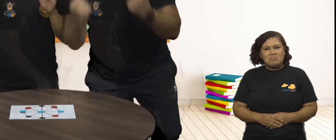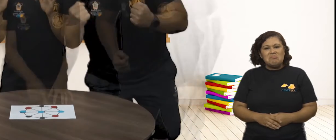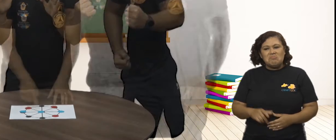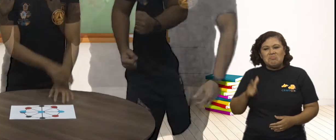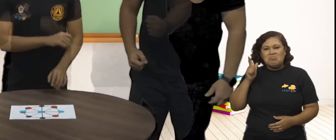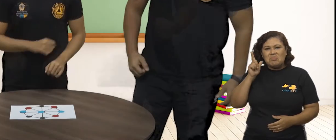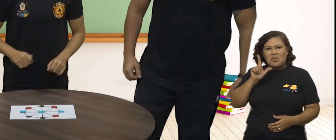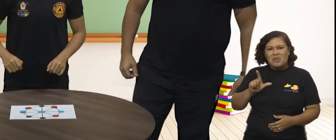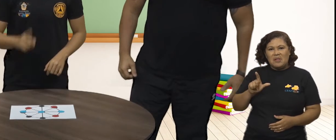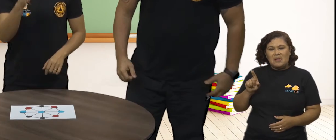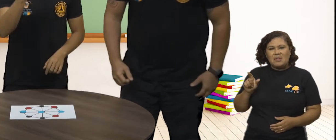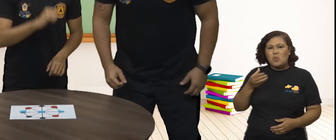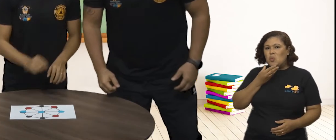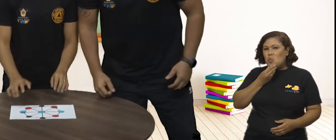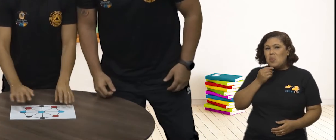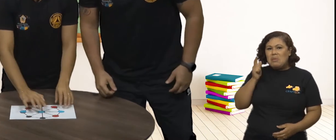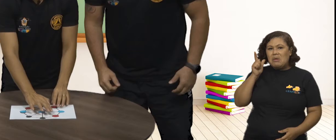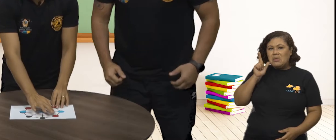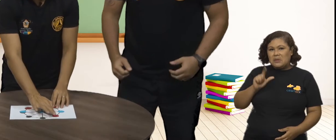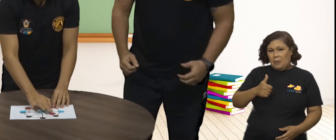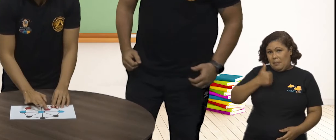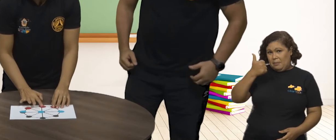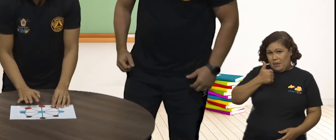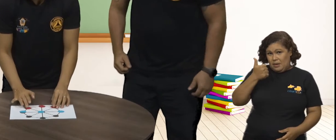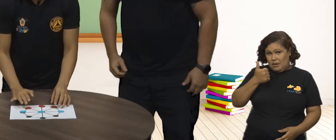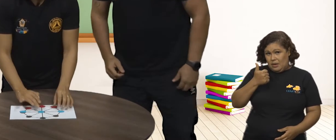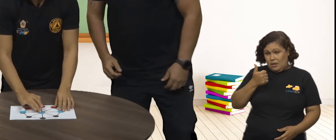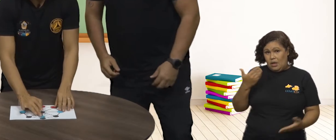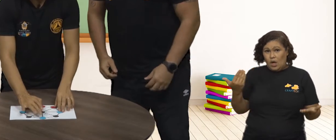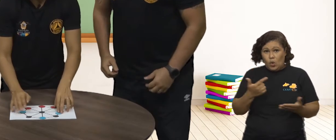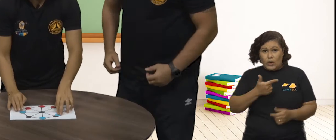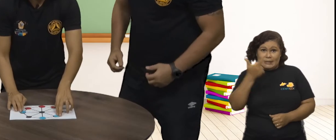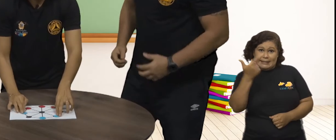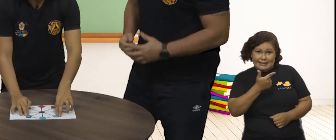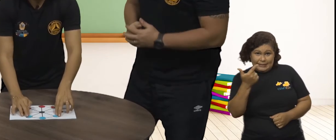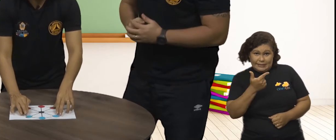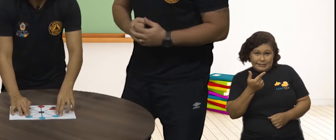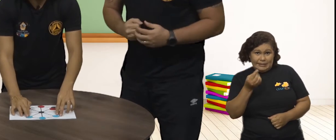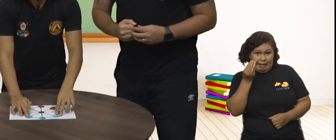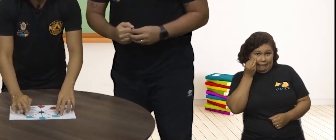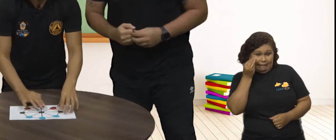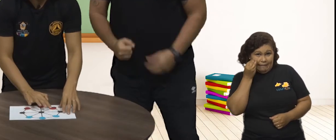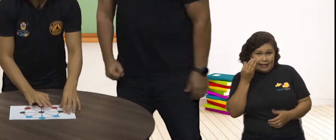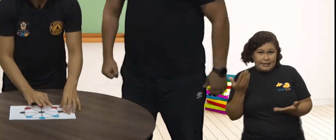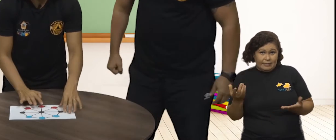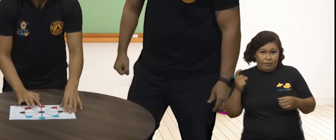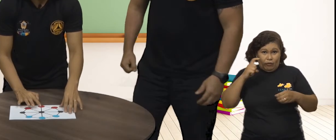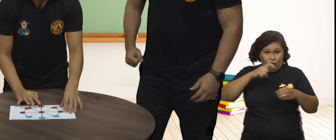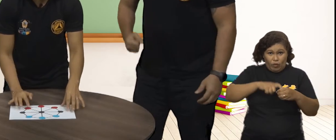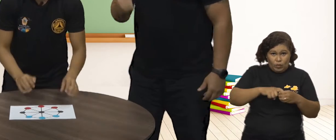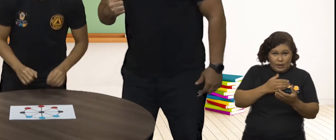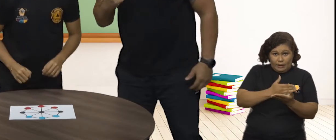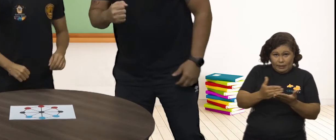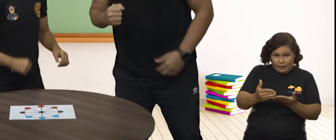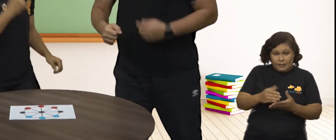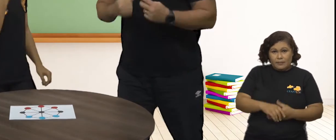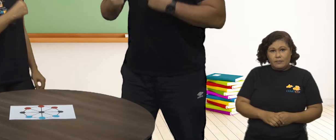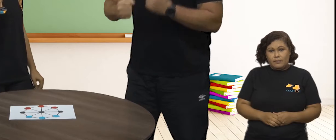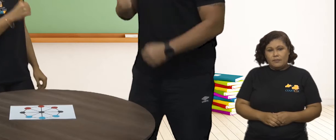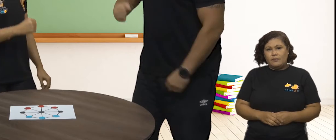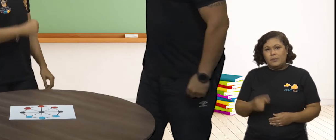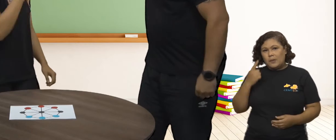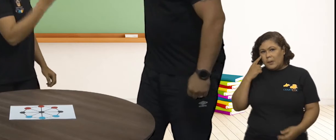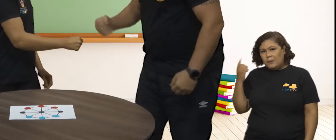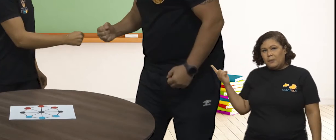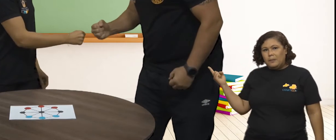Muito bom. Ele conseguiu ganhar a primeira. Então vamos lá, voltar. Isso. Boa. Pedra,